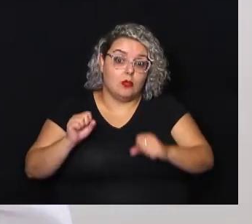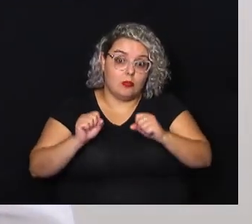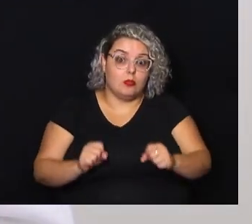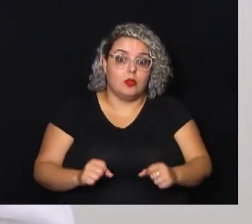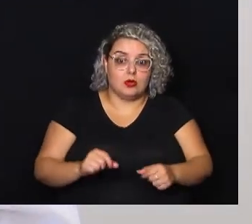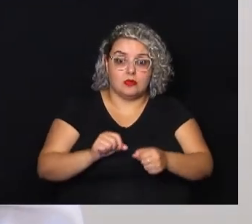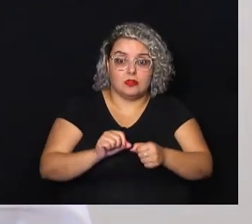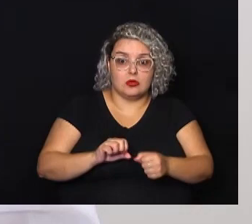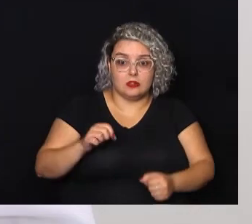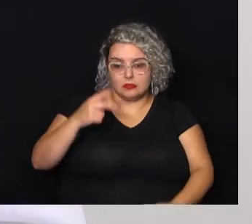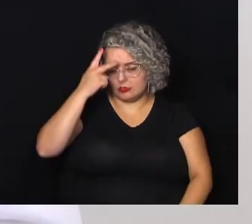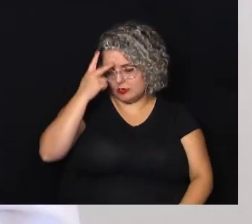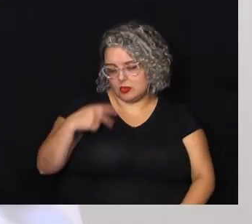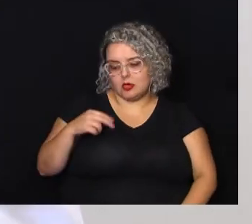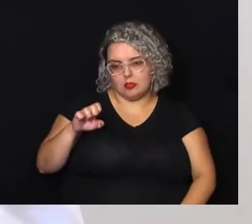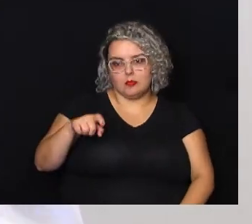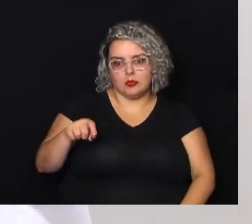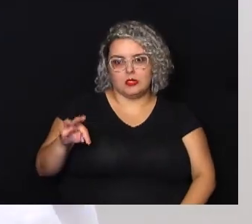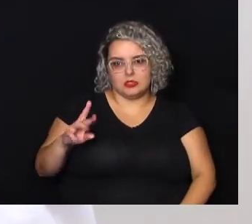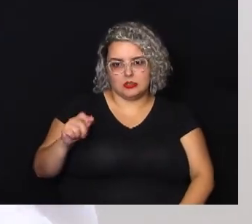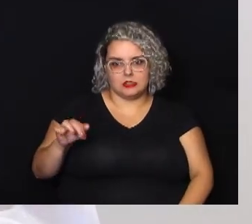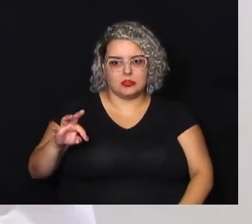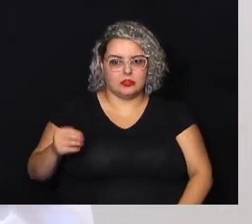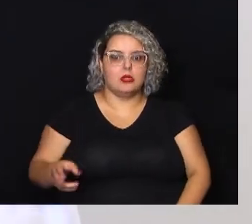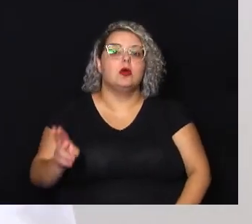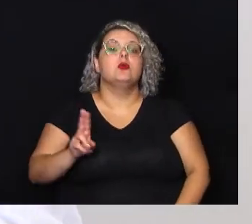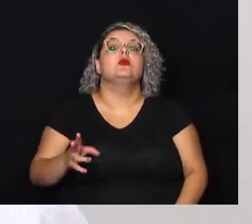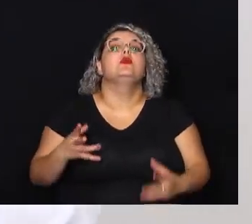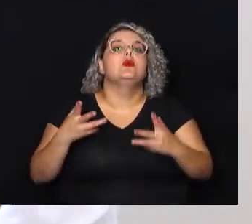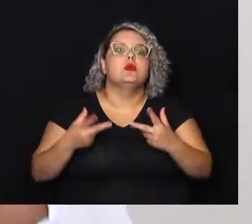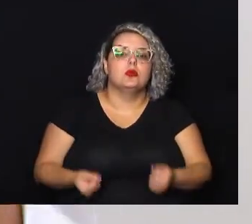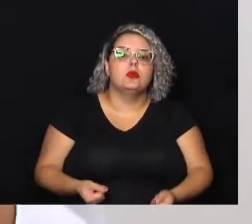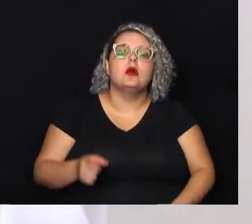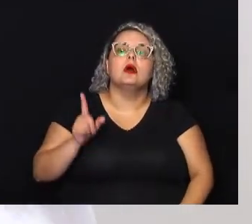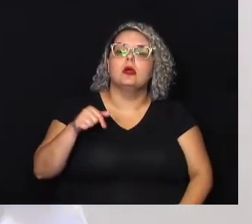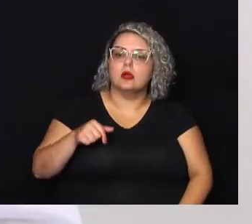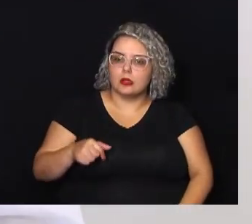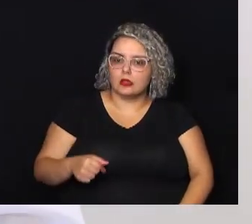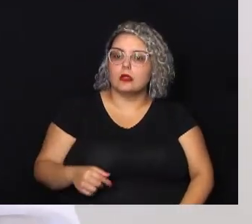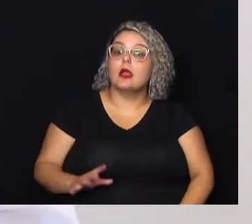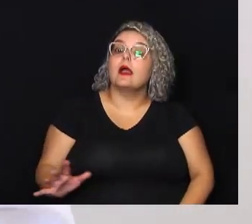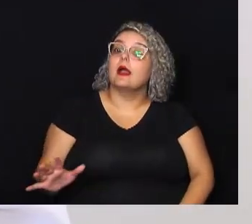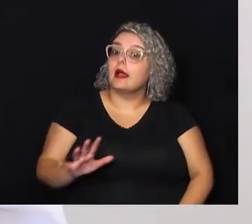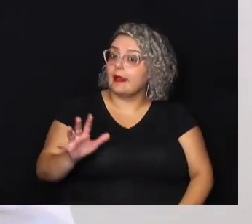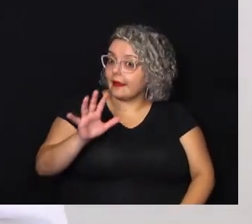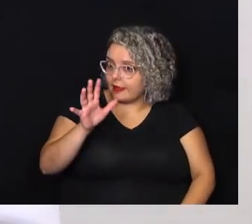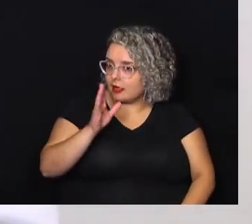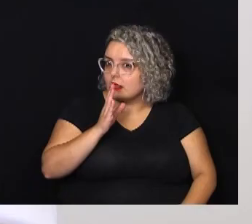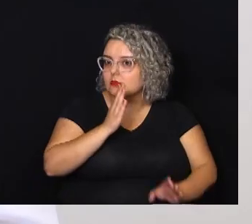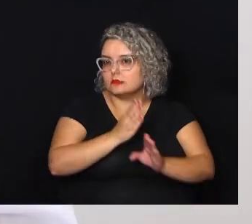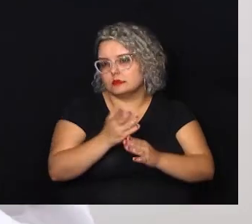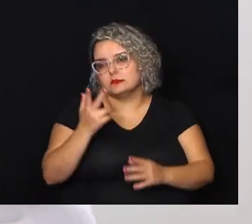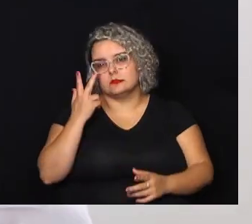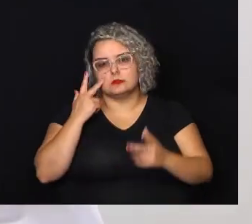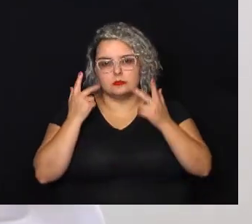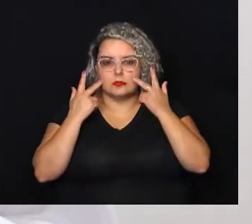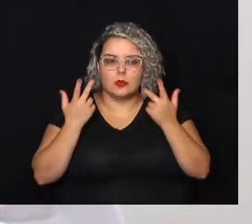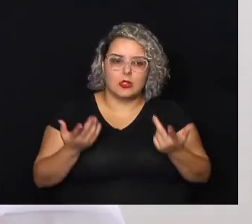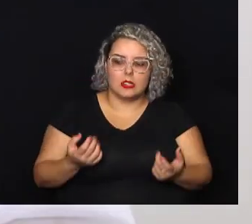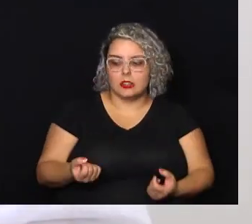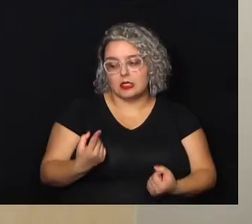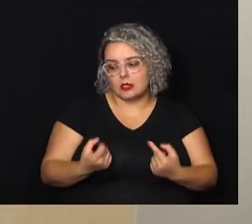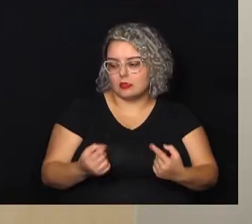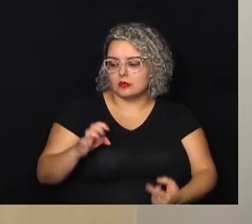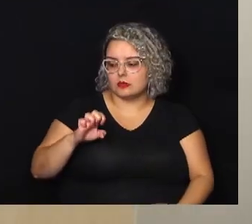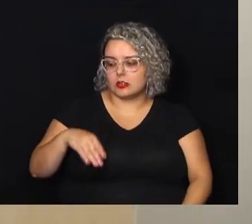Ou você pode fazer seu próprio extrato, e assim, pra você usar tudo, porque é um ingrediente muito caro, e a gente encontra